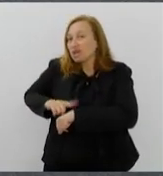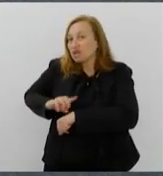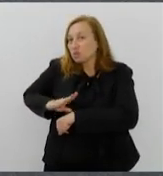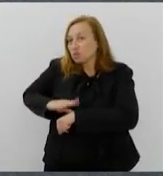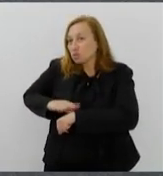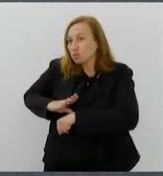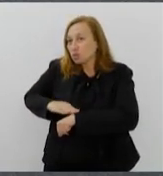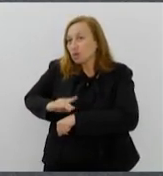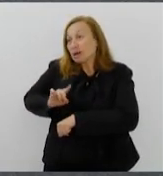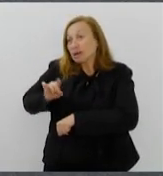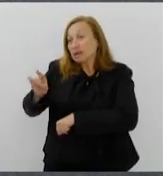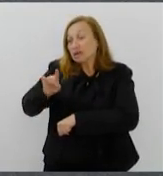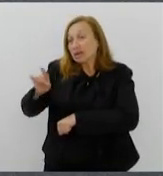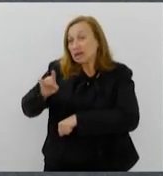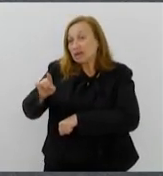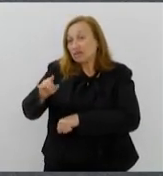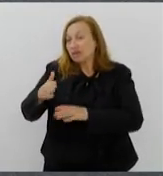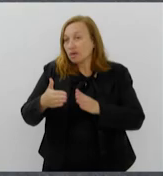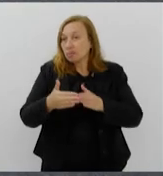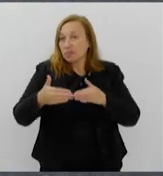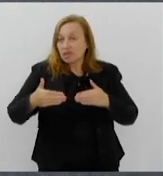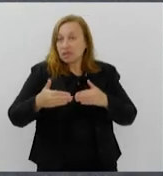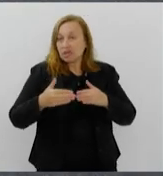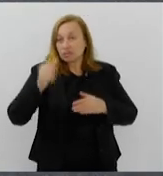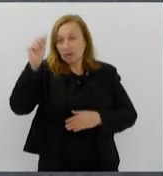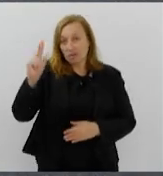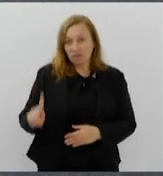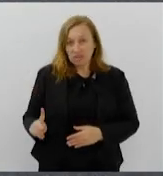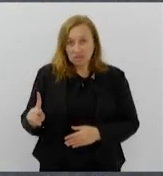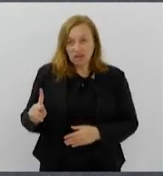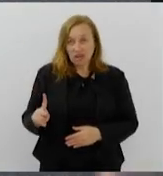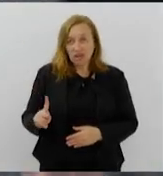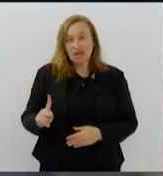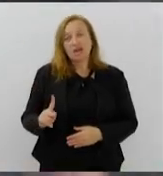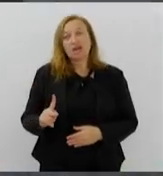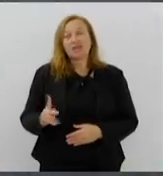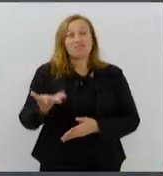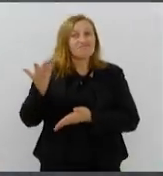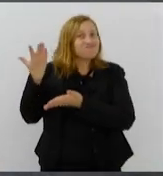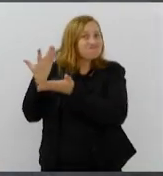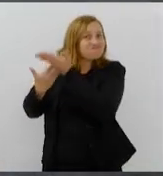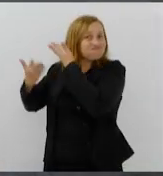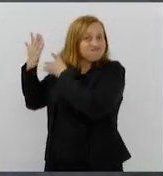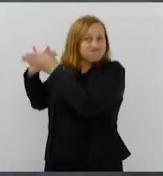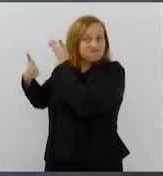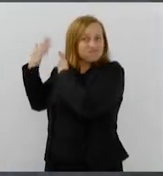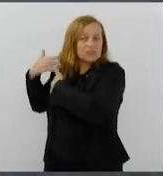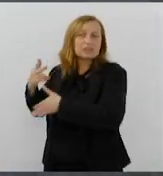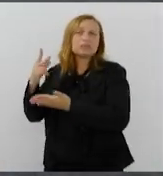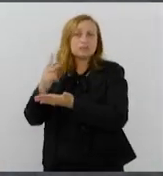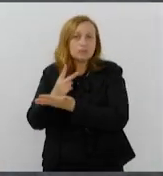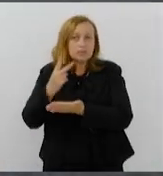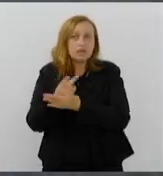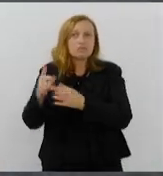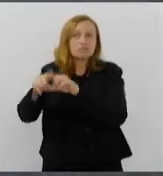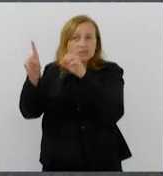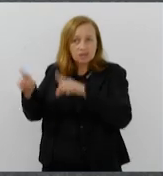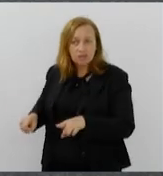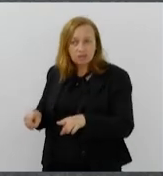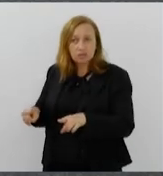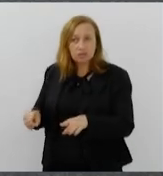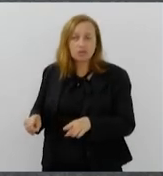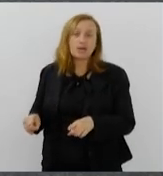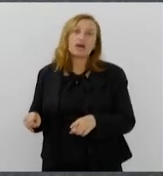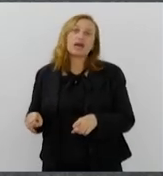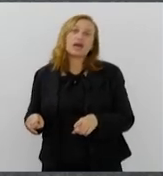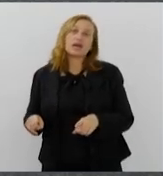ele fazia o seu requerimento para aposentadoria. Muito embora, lá atrás, esse mesmo servidor